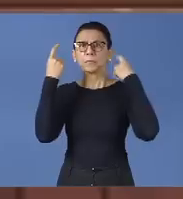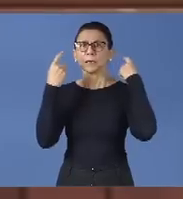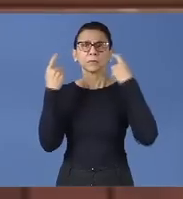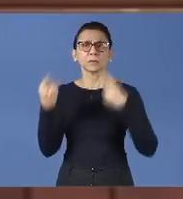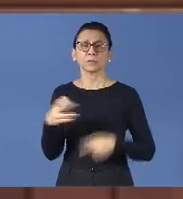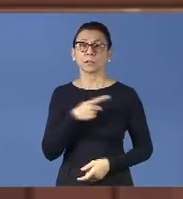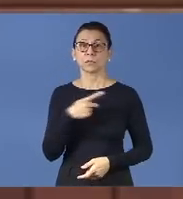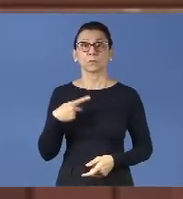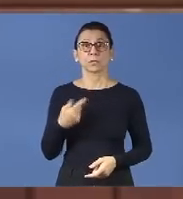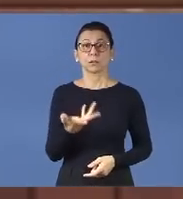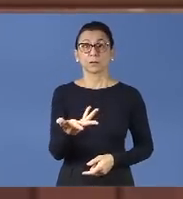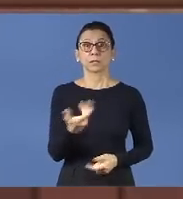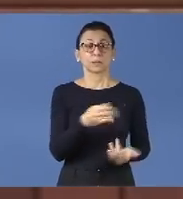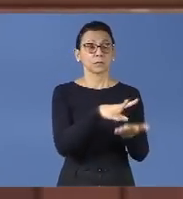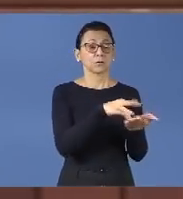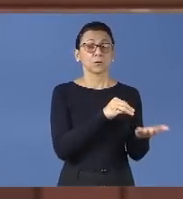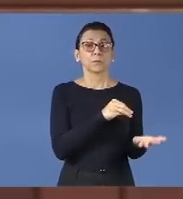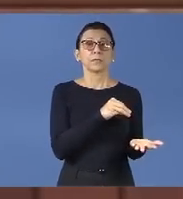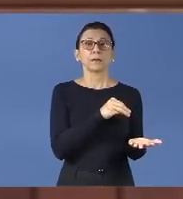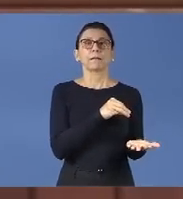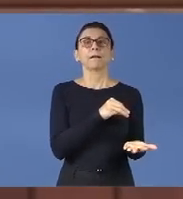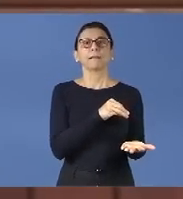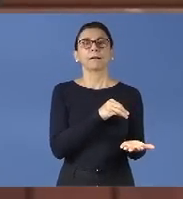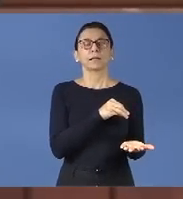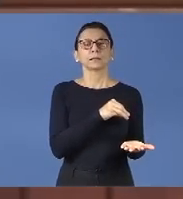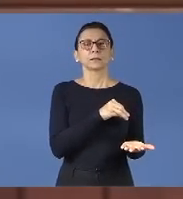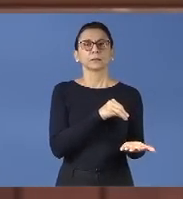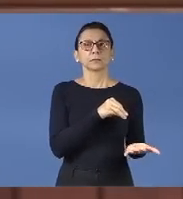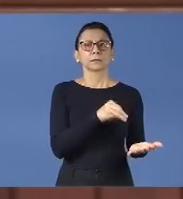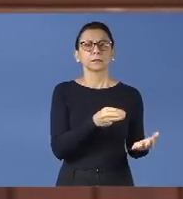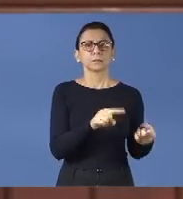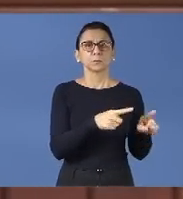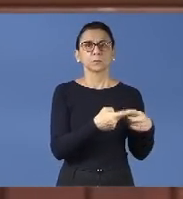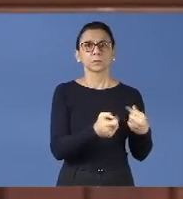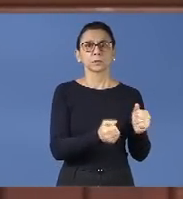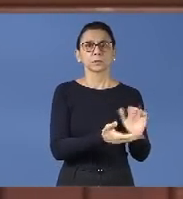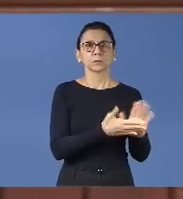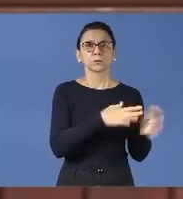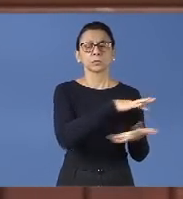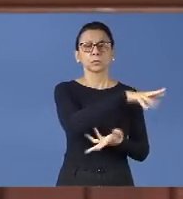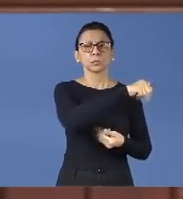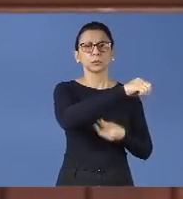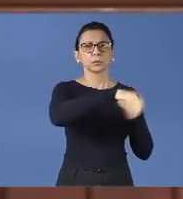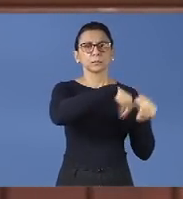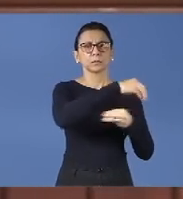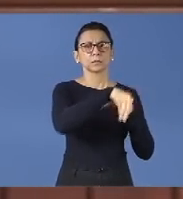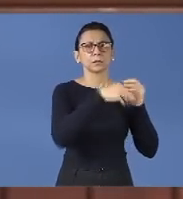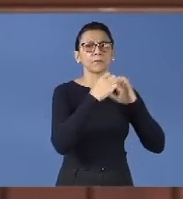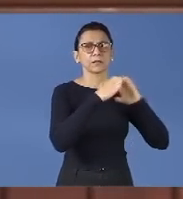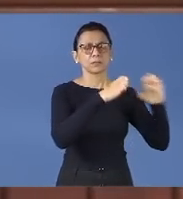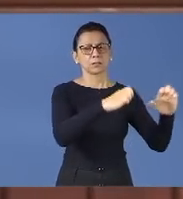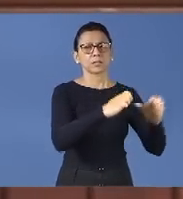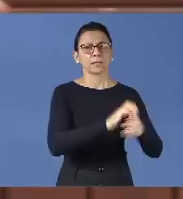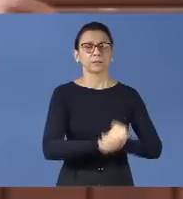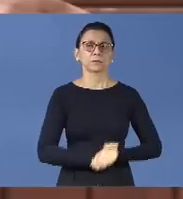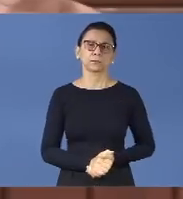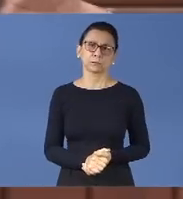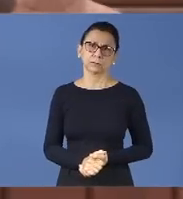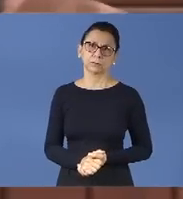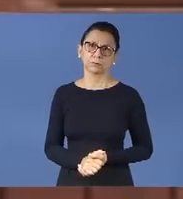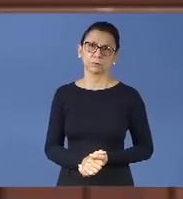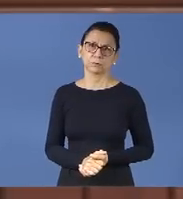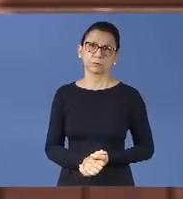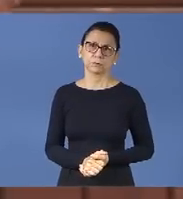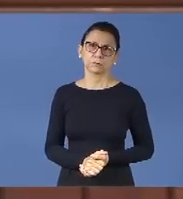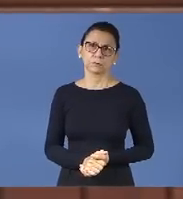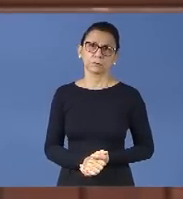é o pastor que está ensinando errado. Está deixando, e é por isso que as produções não